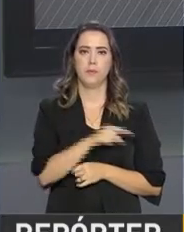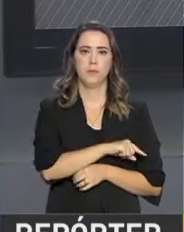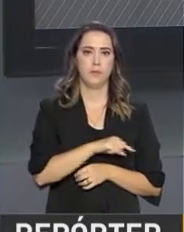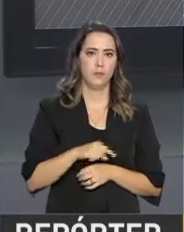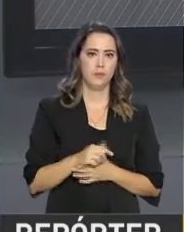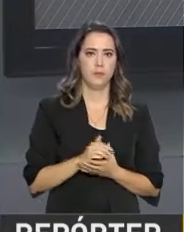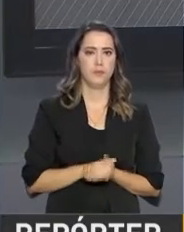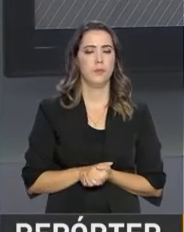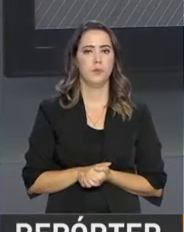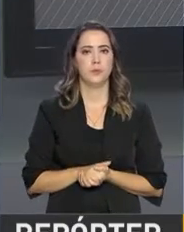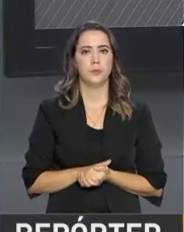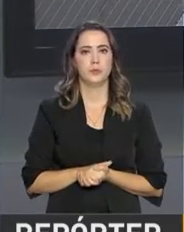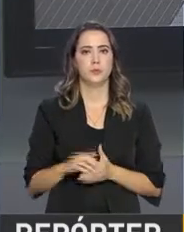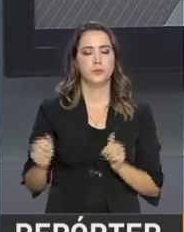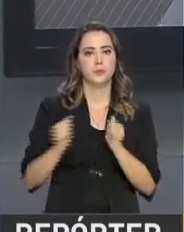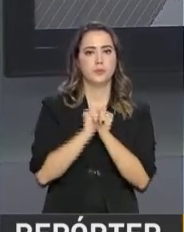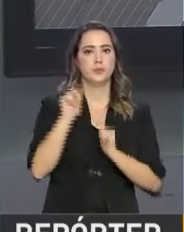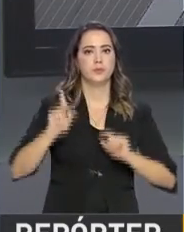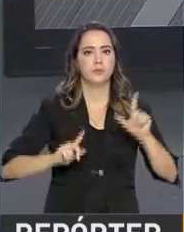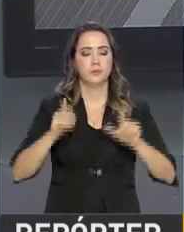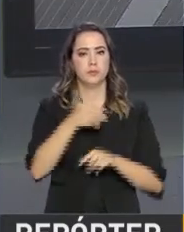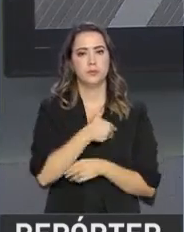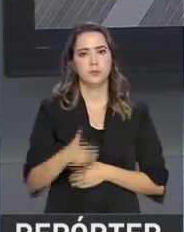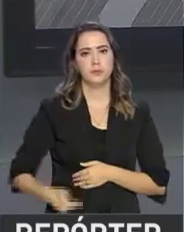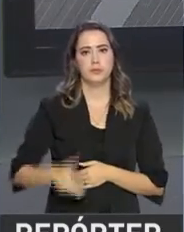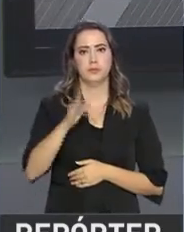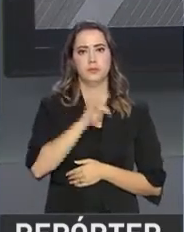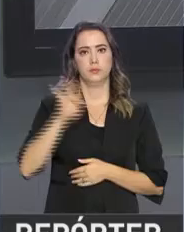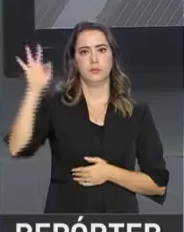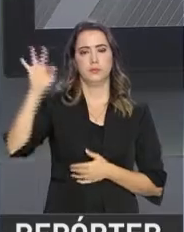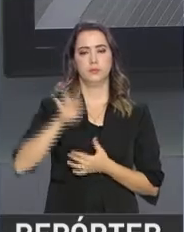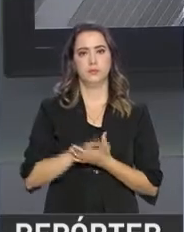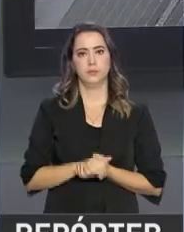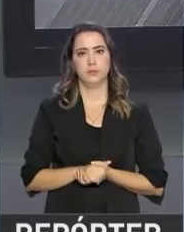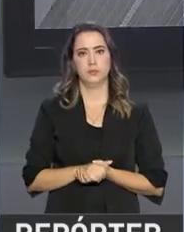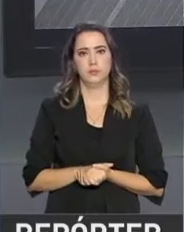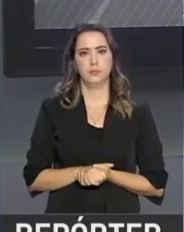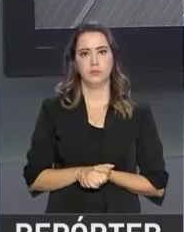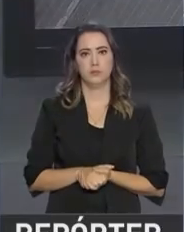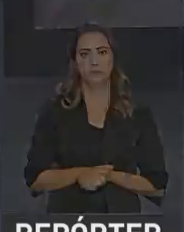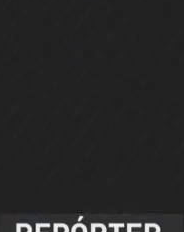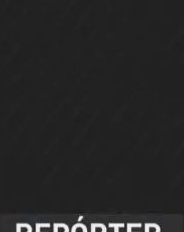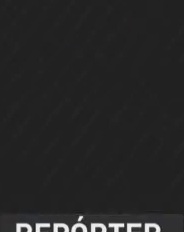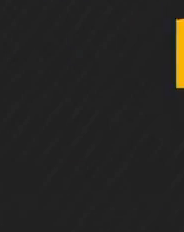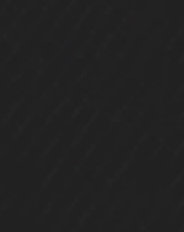nbr na internet continue com a gente na nbr a tv do governo federal